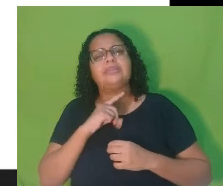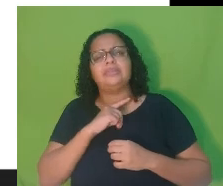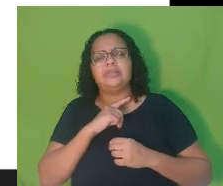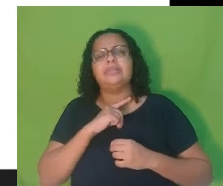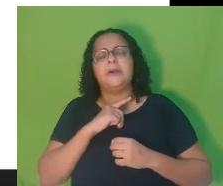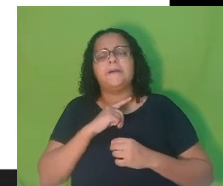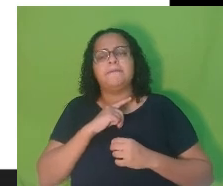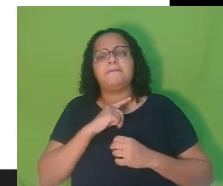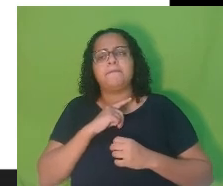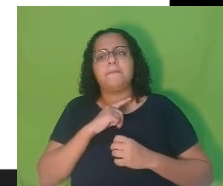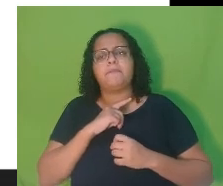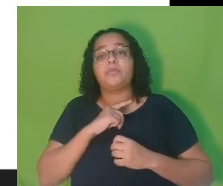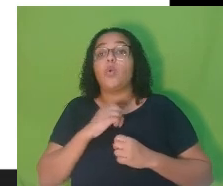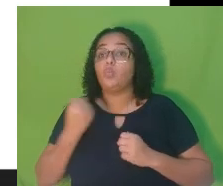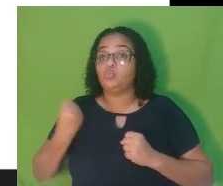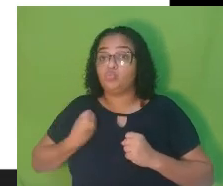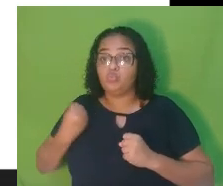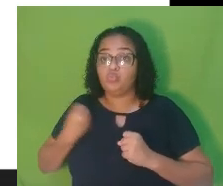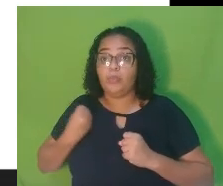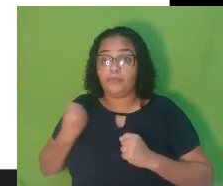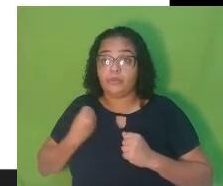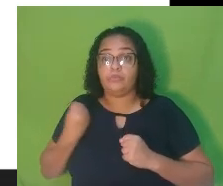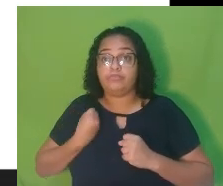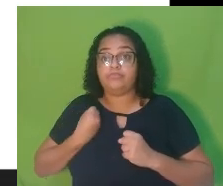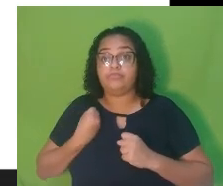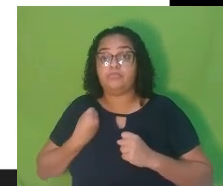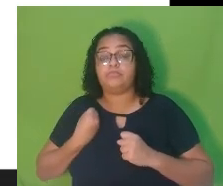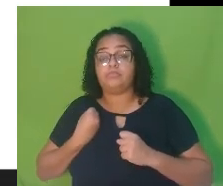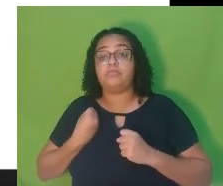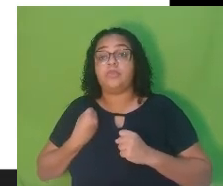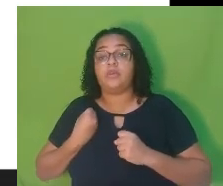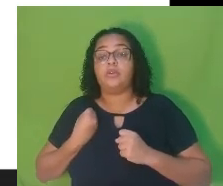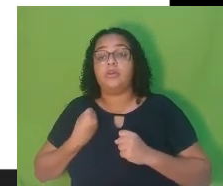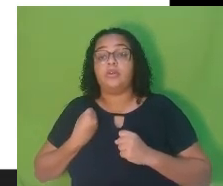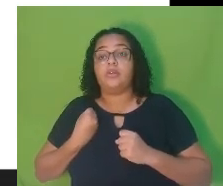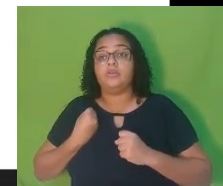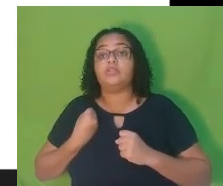existe um número